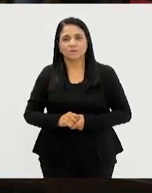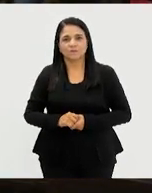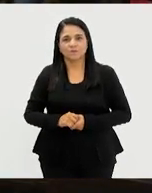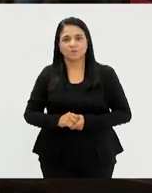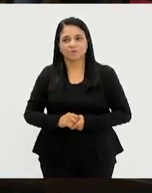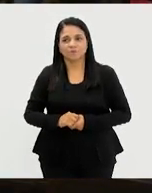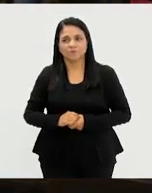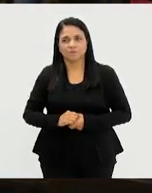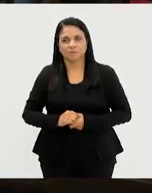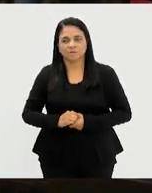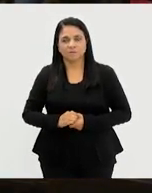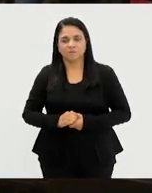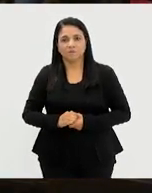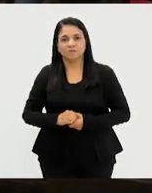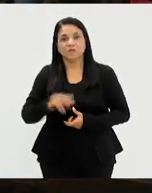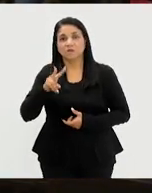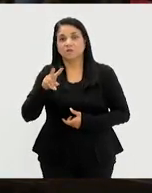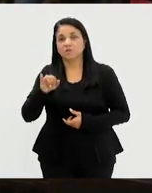siciliano